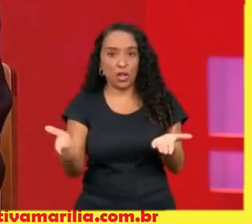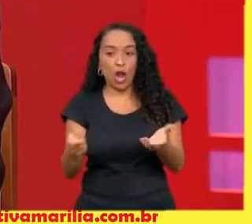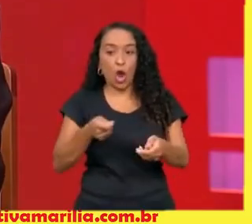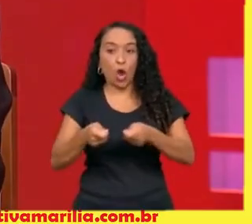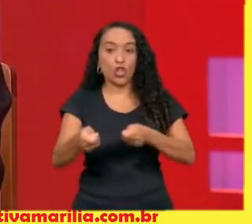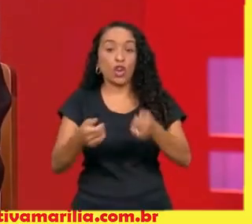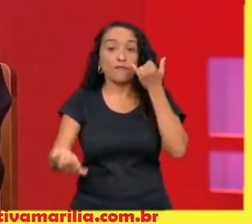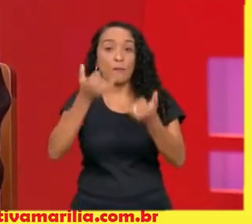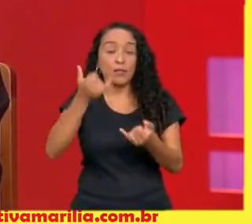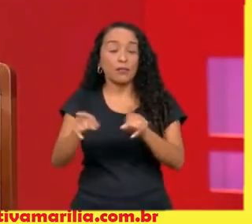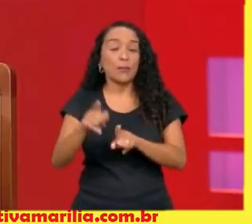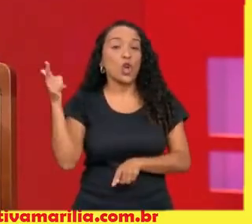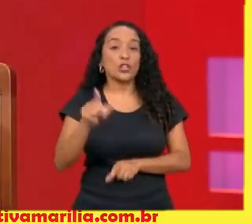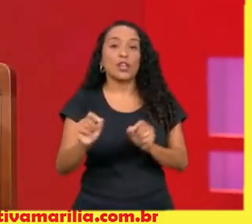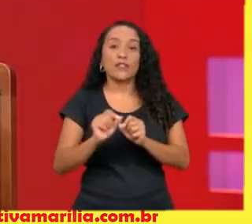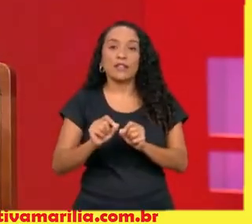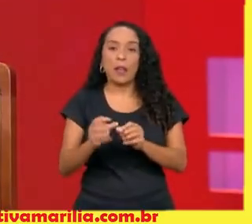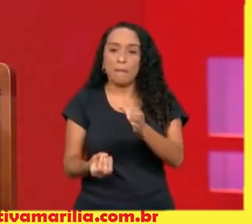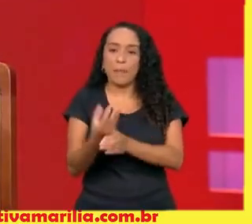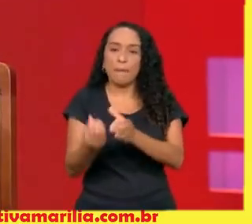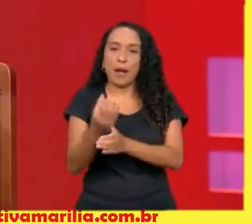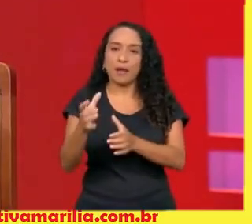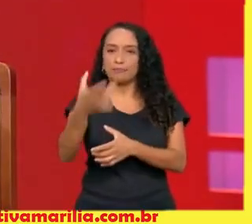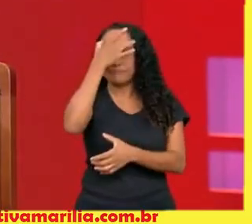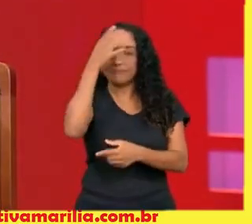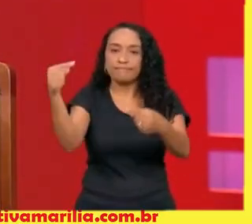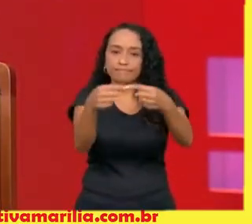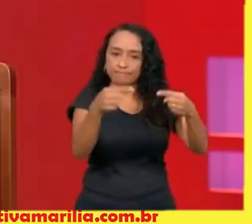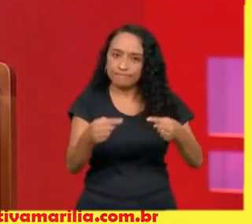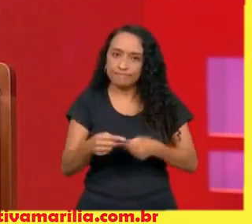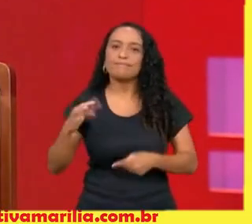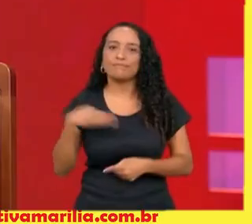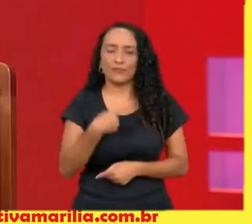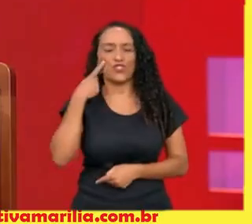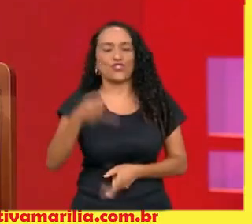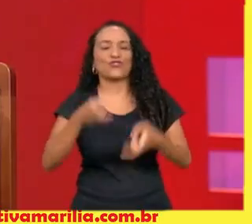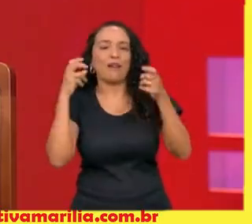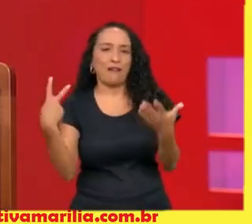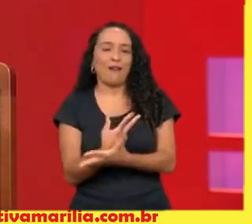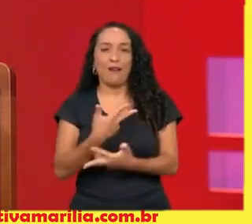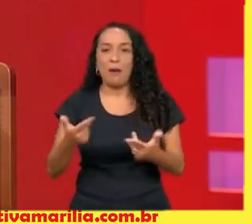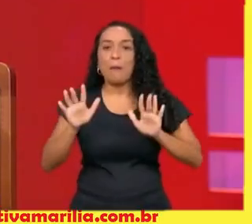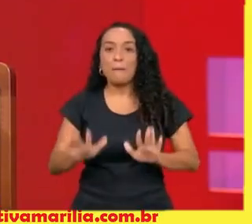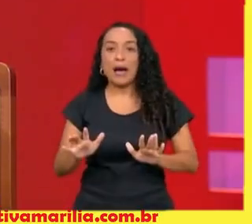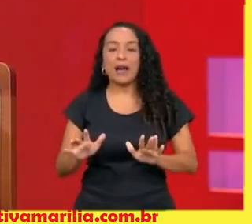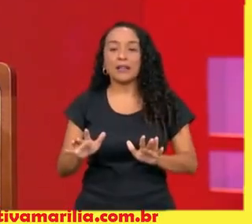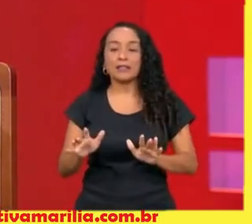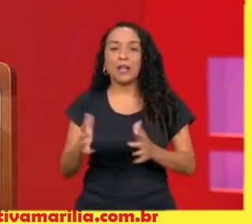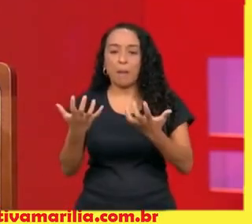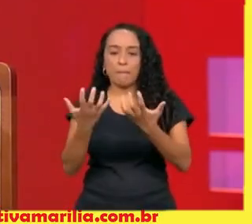informação e conseguem fazer a fábrica de consensos também, como a gente já viu que a coisa acontece. Só que a grande